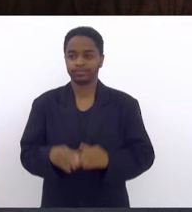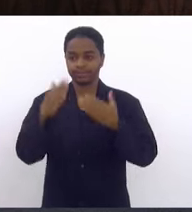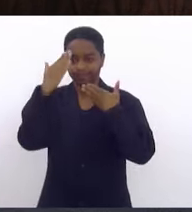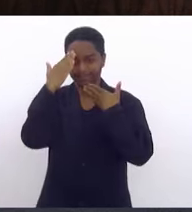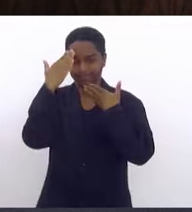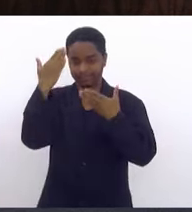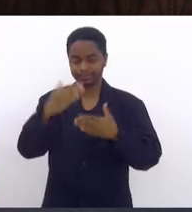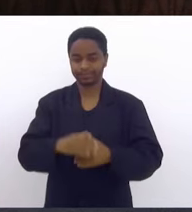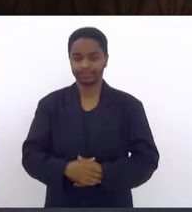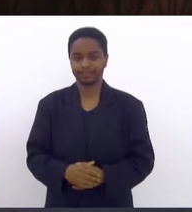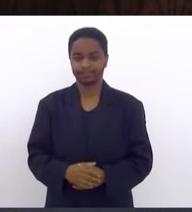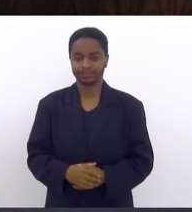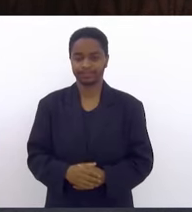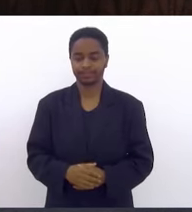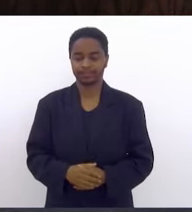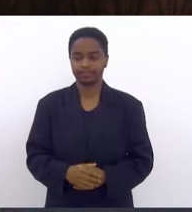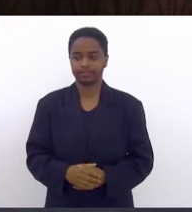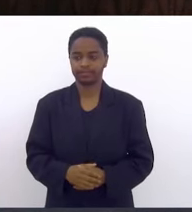Obrigado.